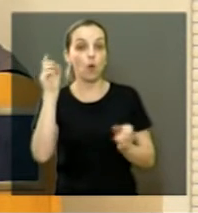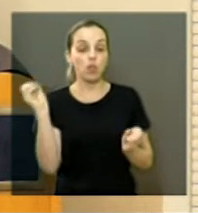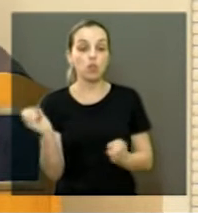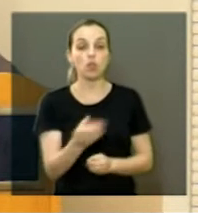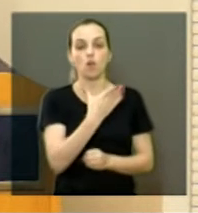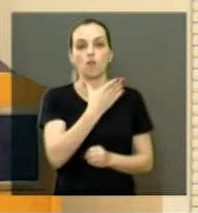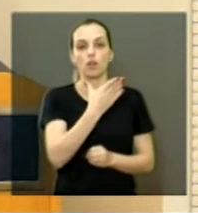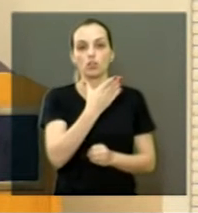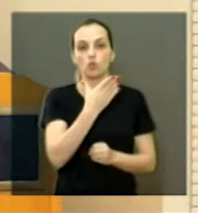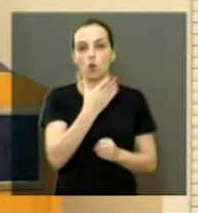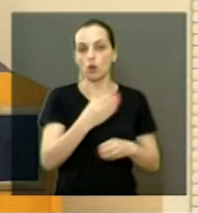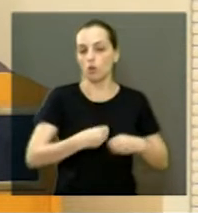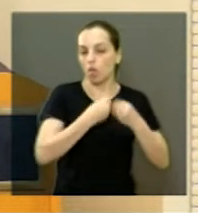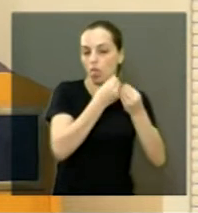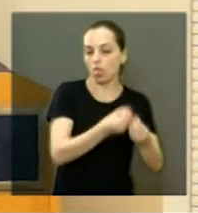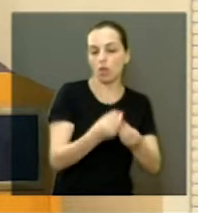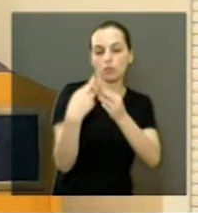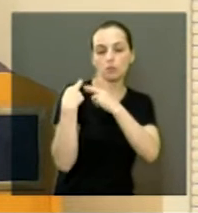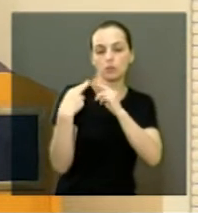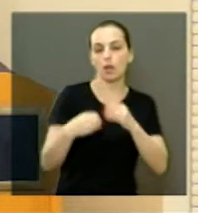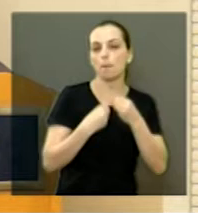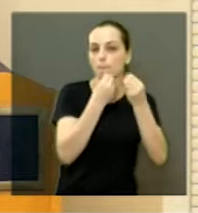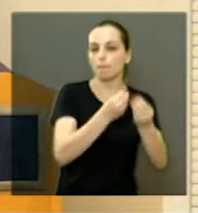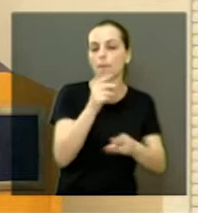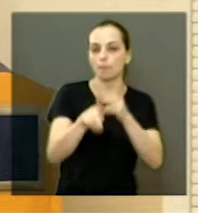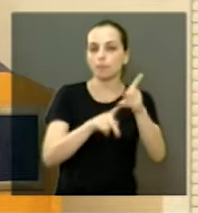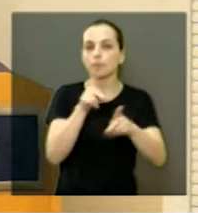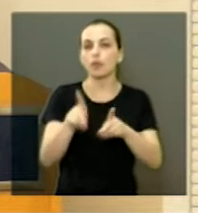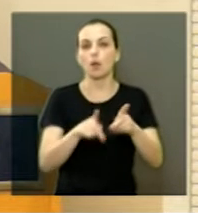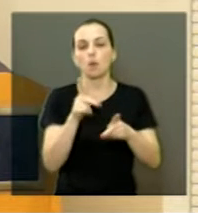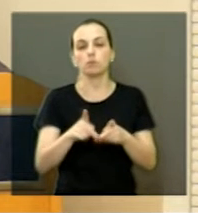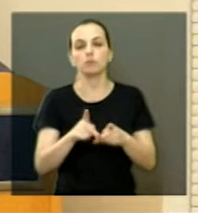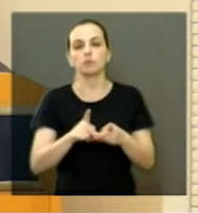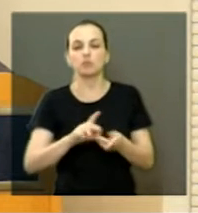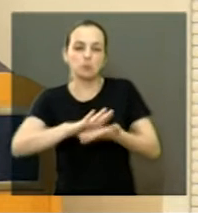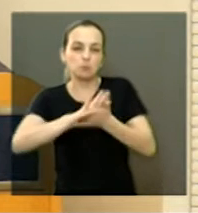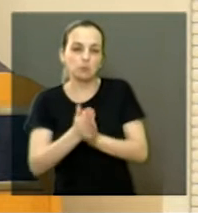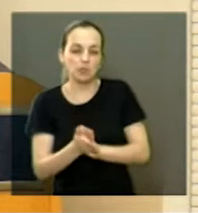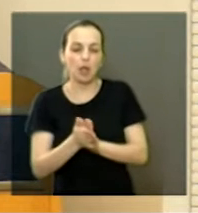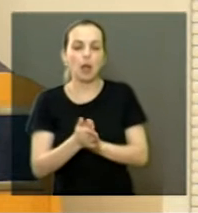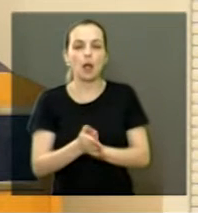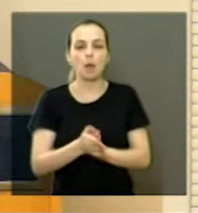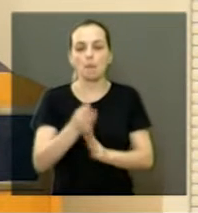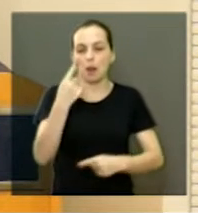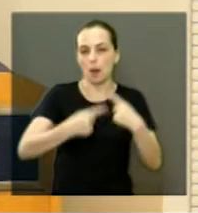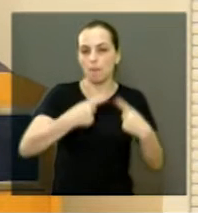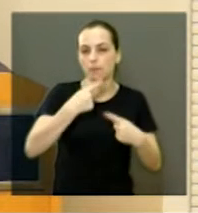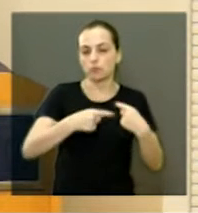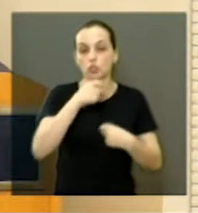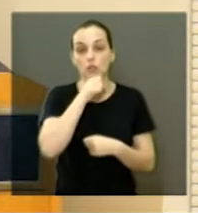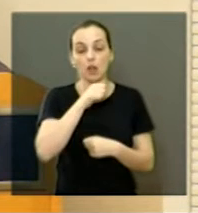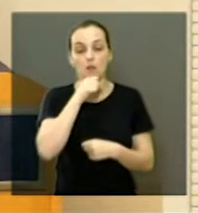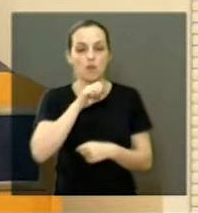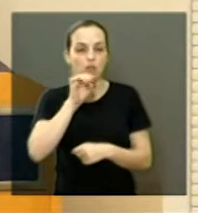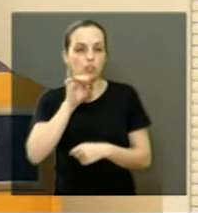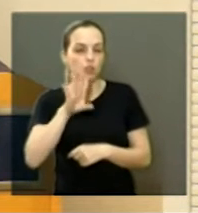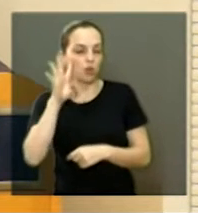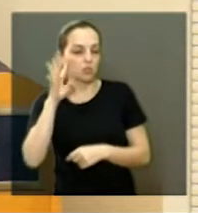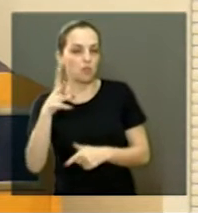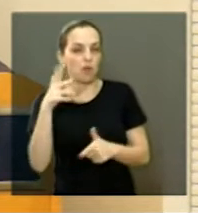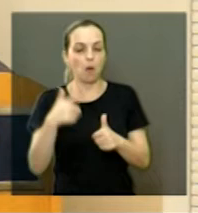para o povo de araraquara esta conta este povo que já está sendo massacrado pela velha política que apenas resolver o seu